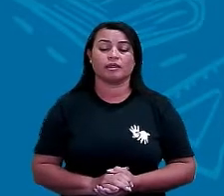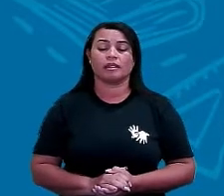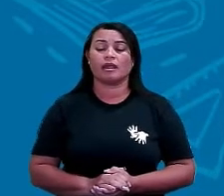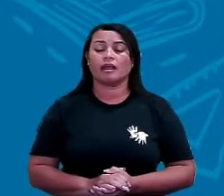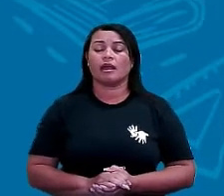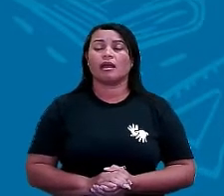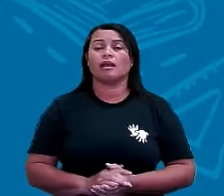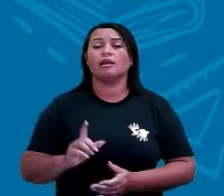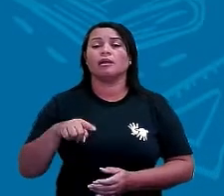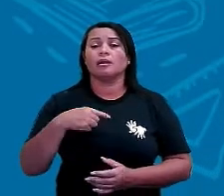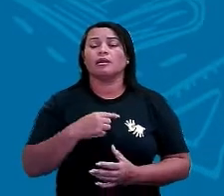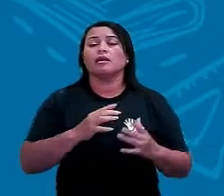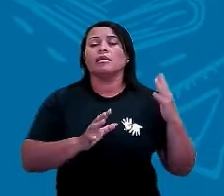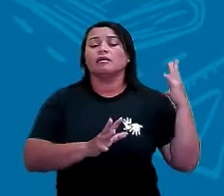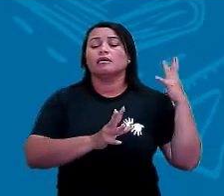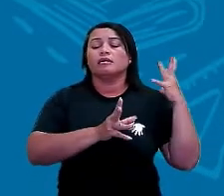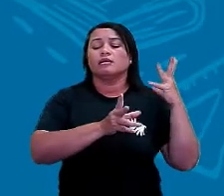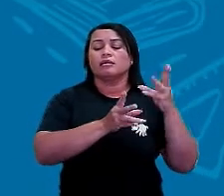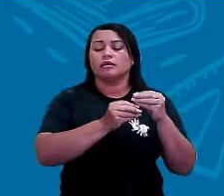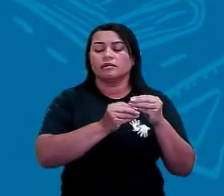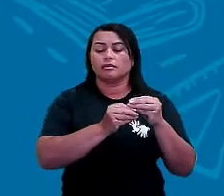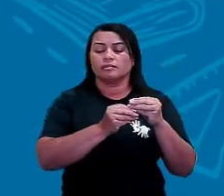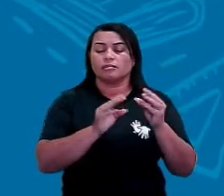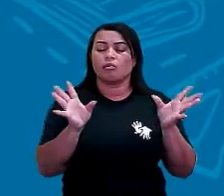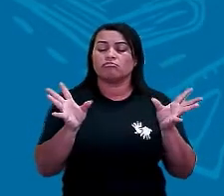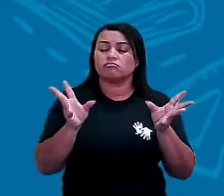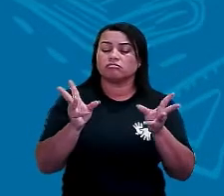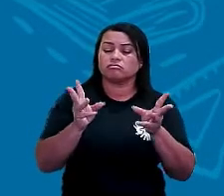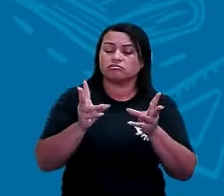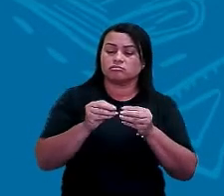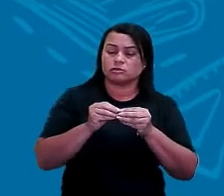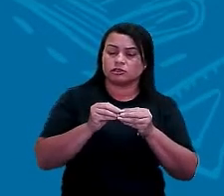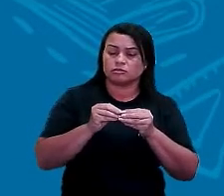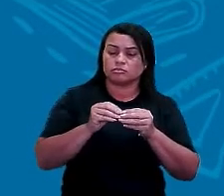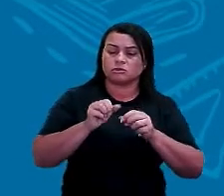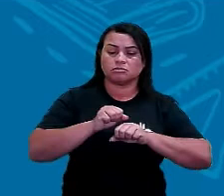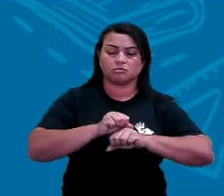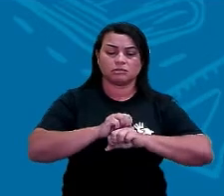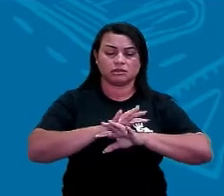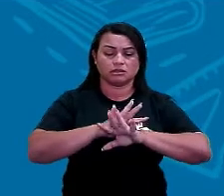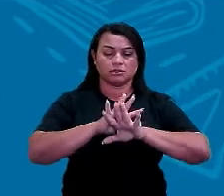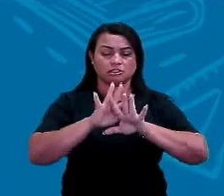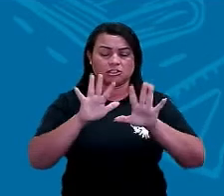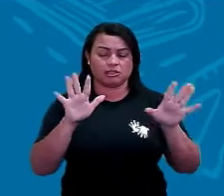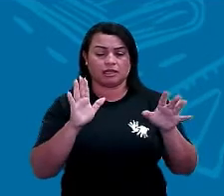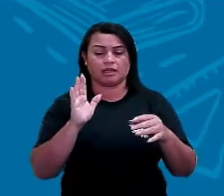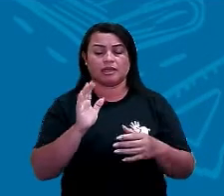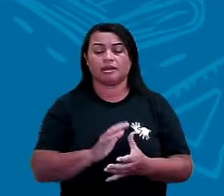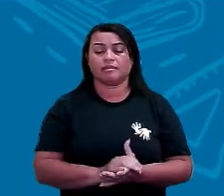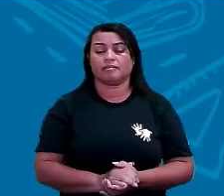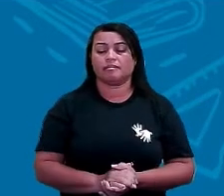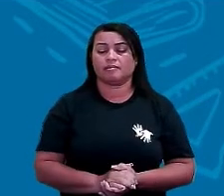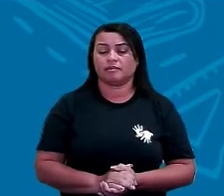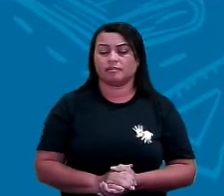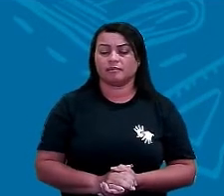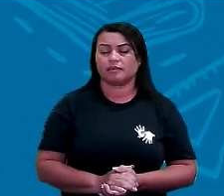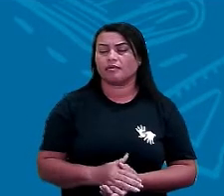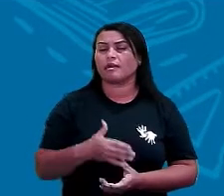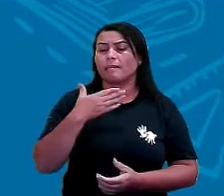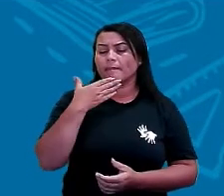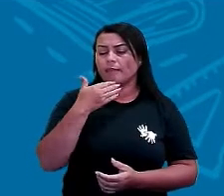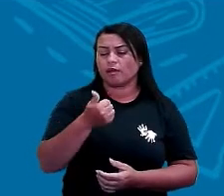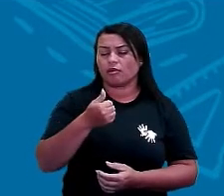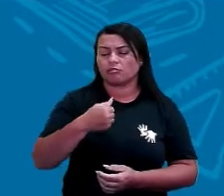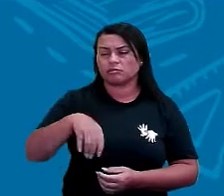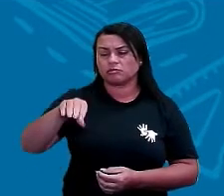Então, para a gente resumir, deixar de uma forma mais clara, breve, que fique melhor na